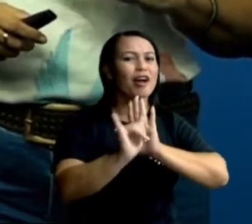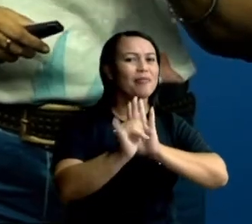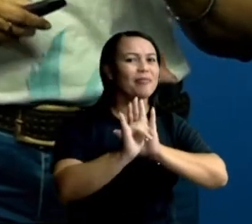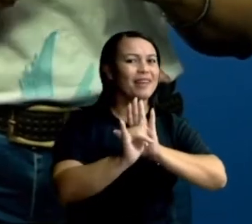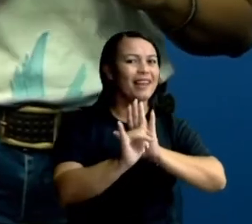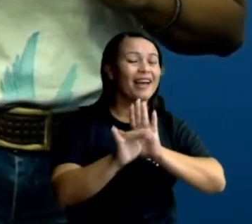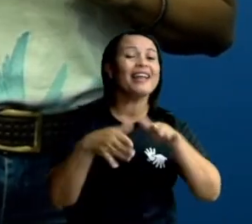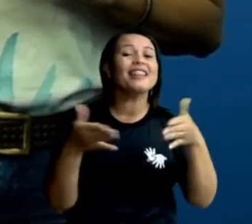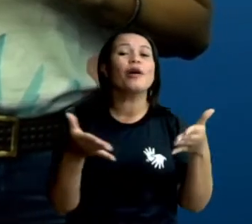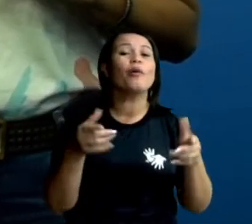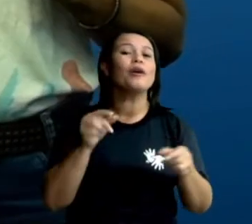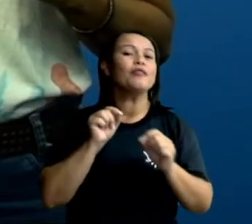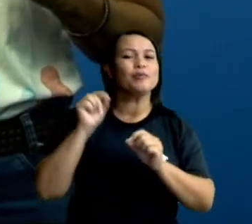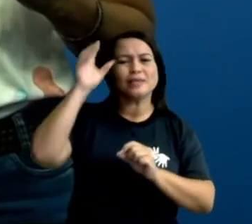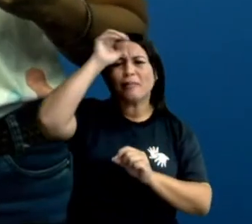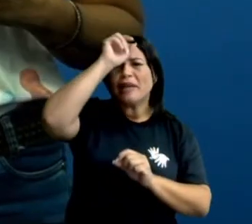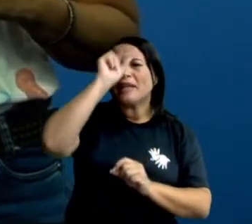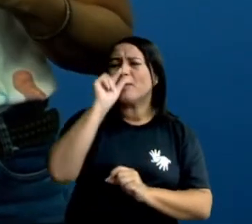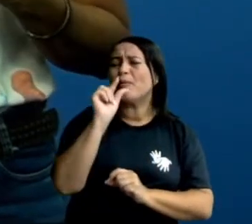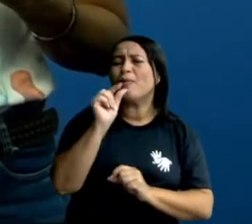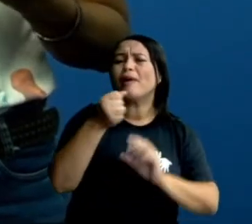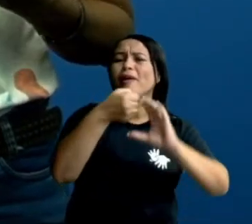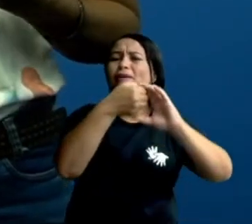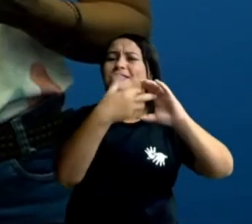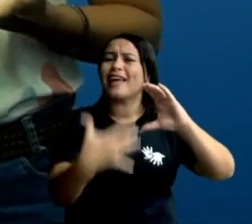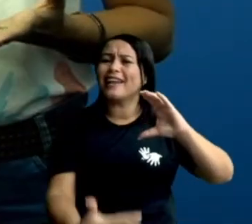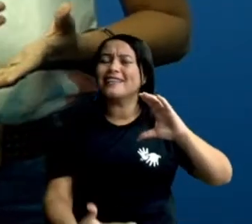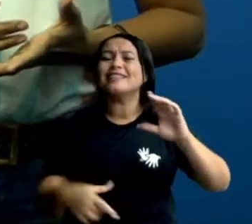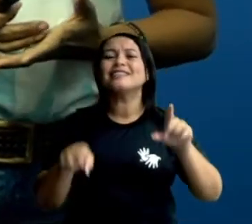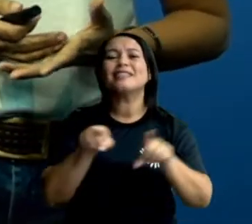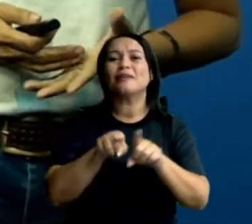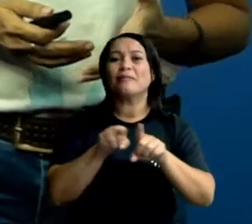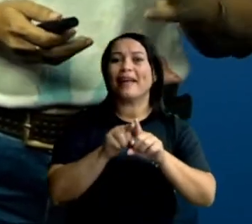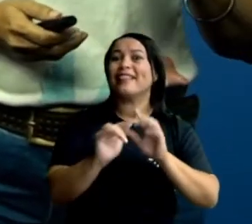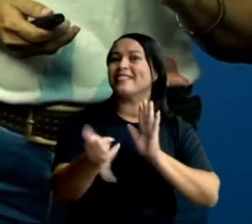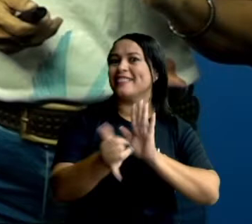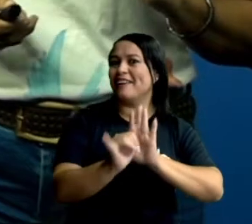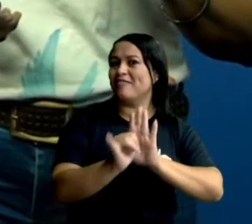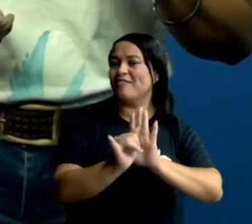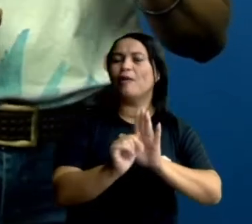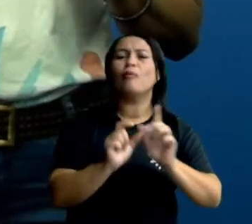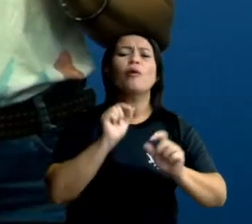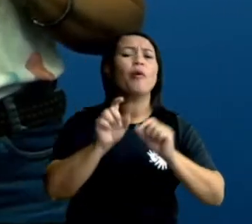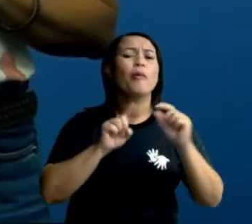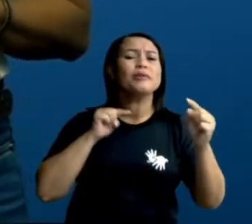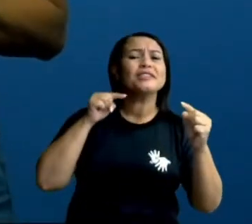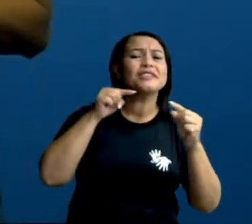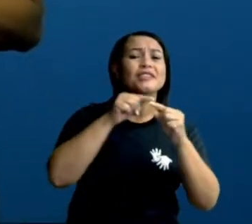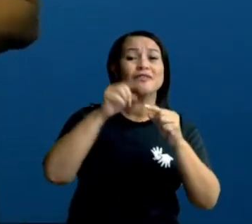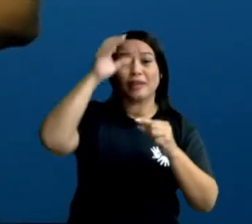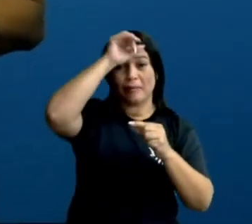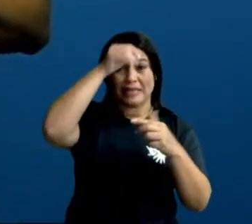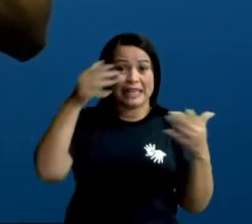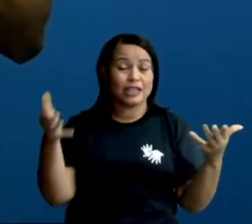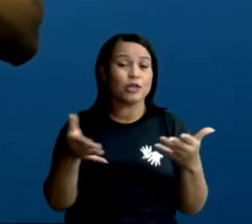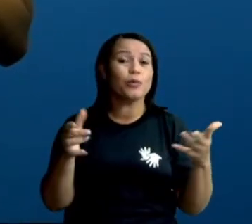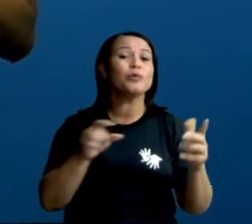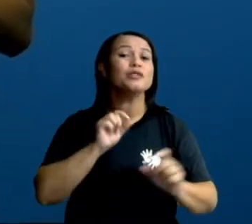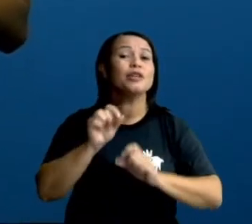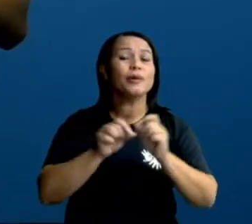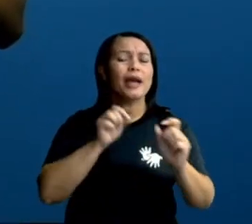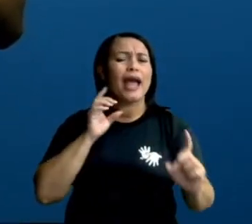fábula. Então nós vamos aprender um pouquinho as características da fábula. O objetivo da aprendizagem de hoje